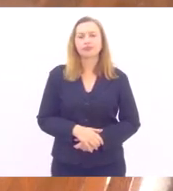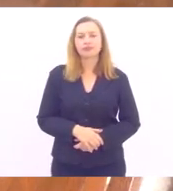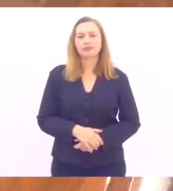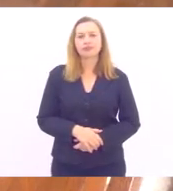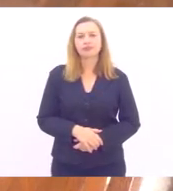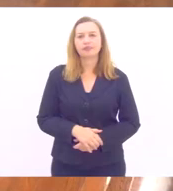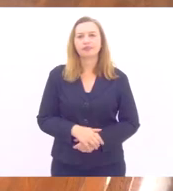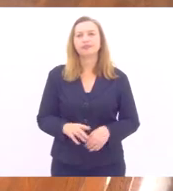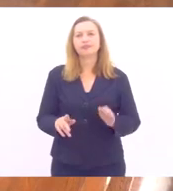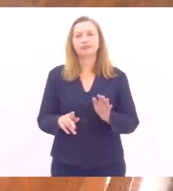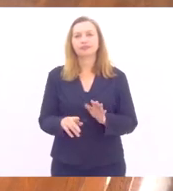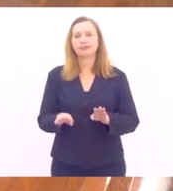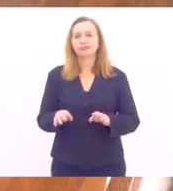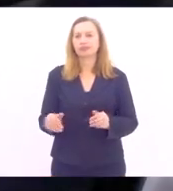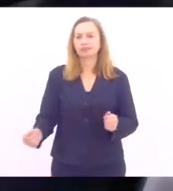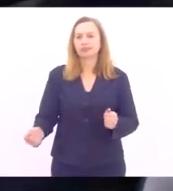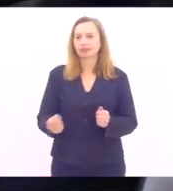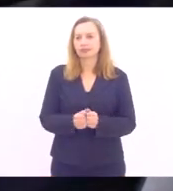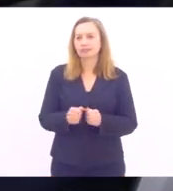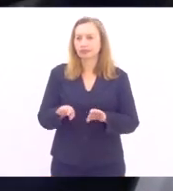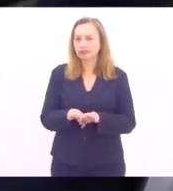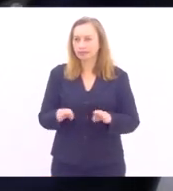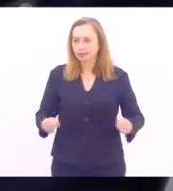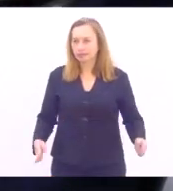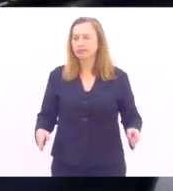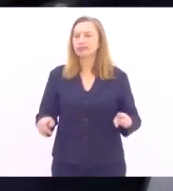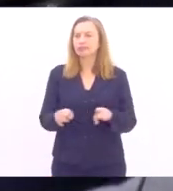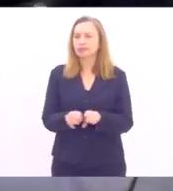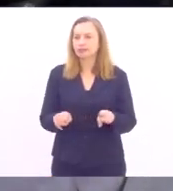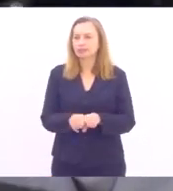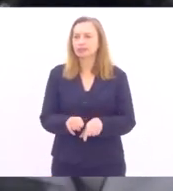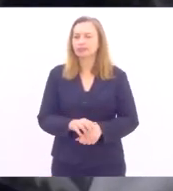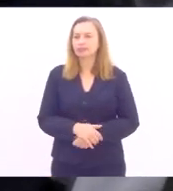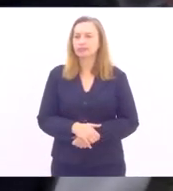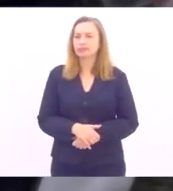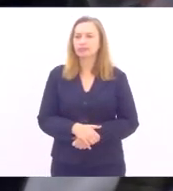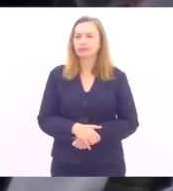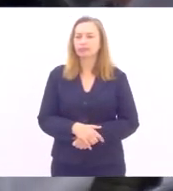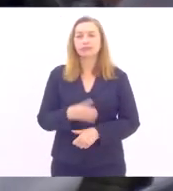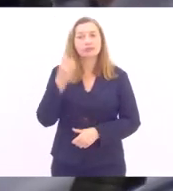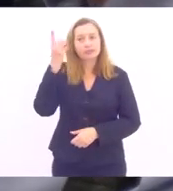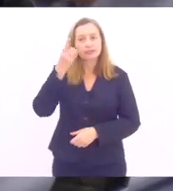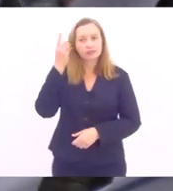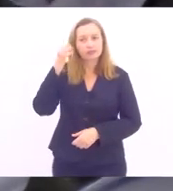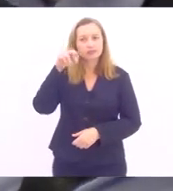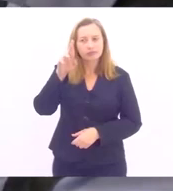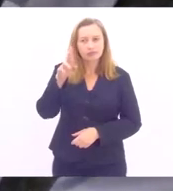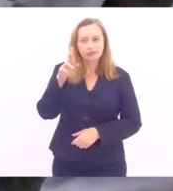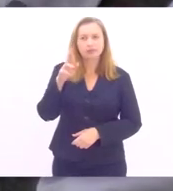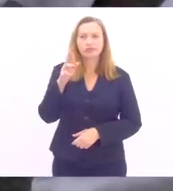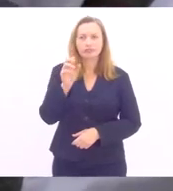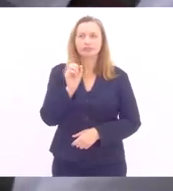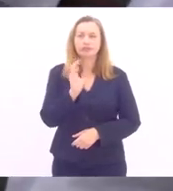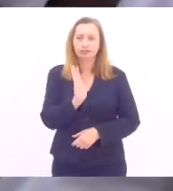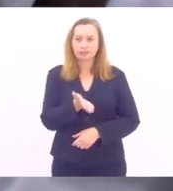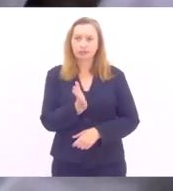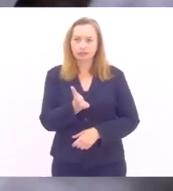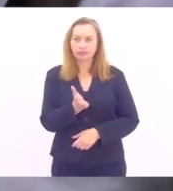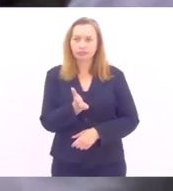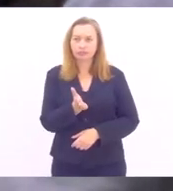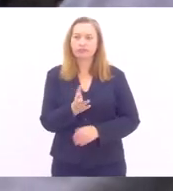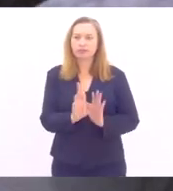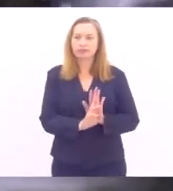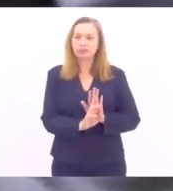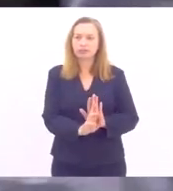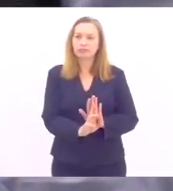fazer parte da mesa também. O deputado Eliomar, veja bem, a PM já está